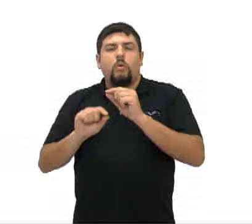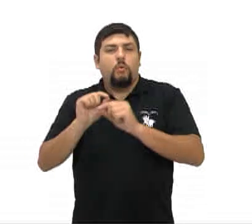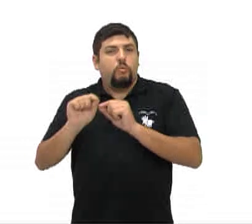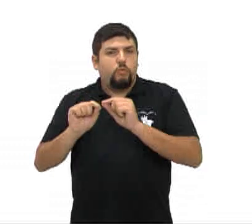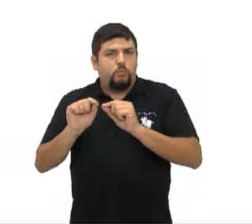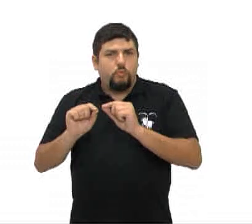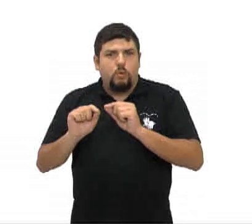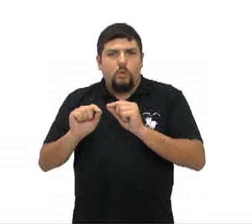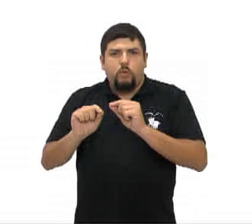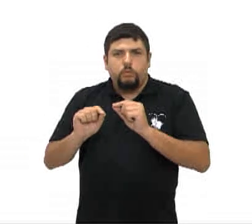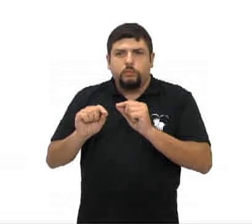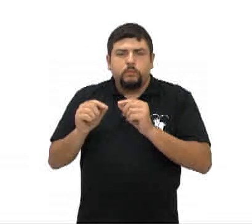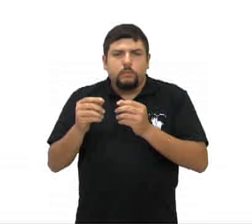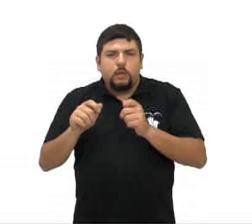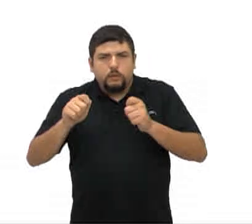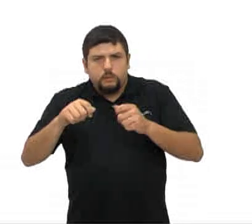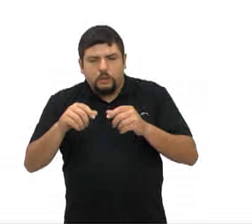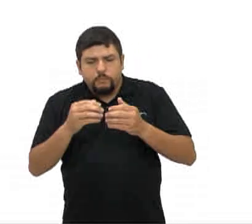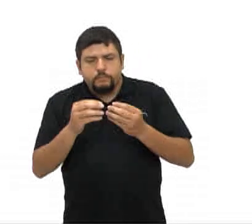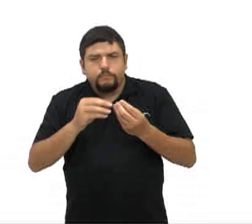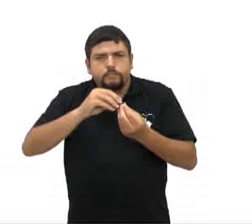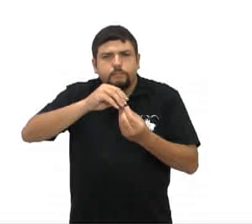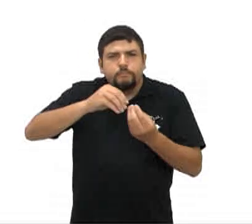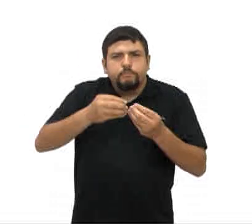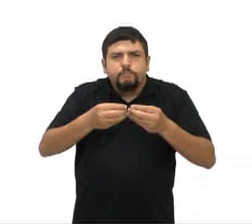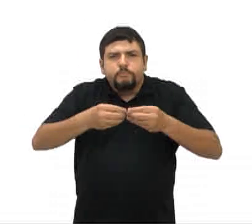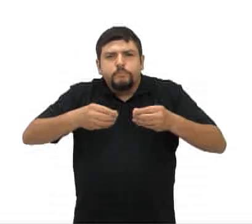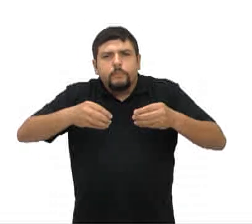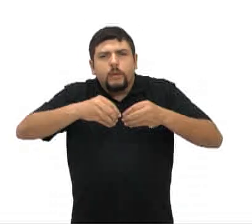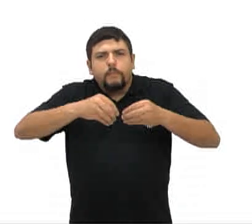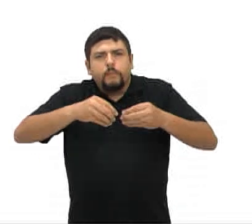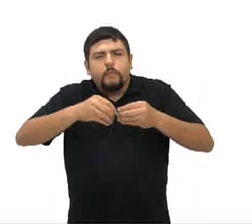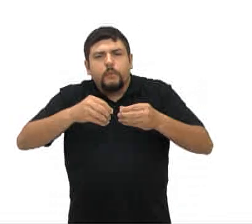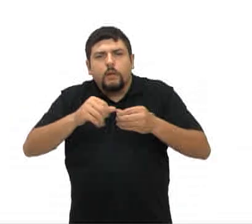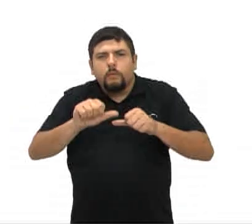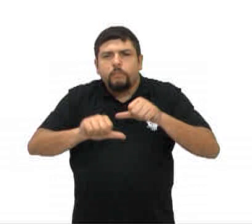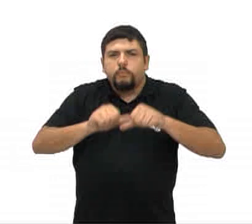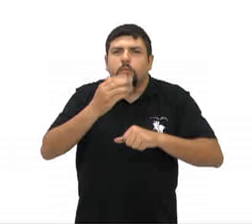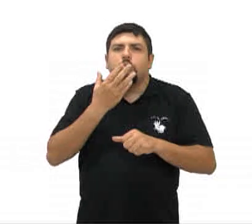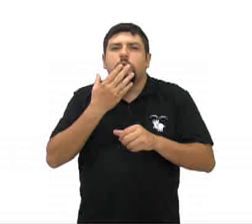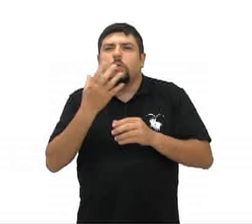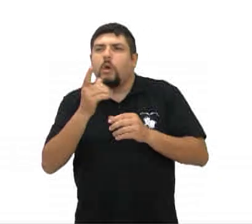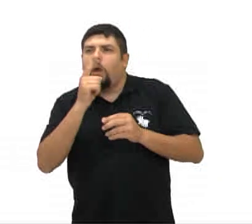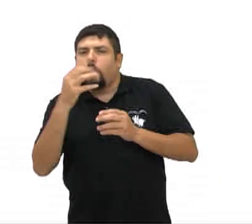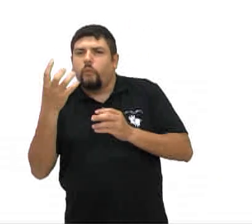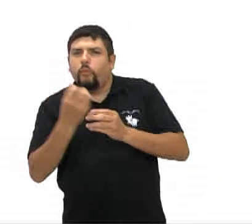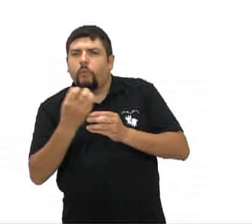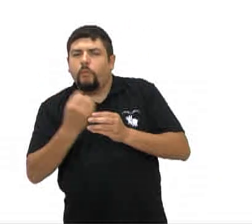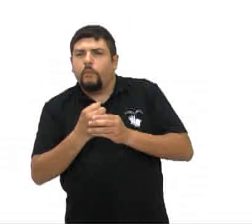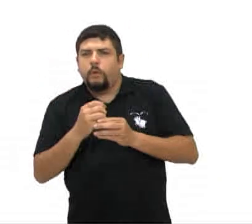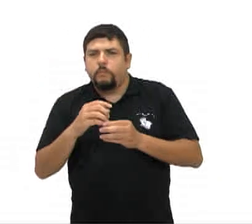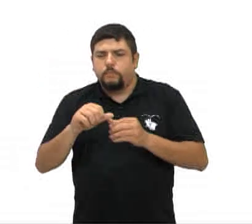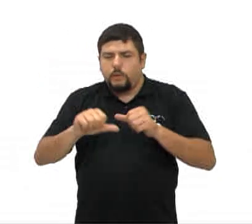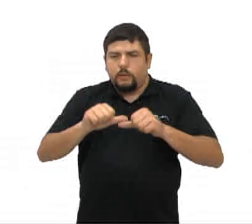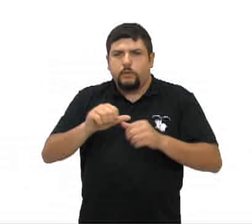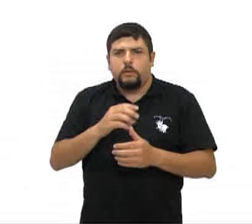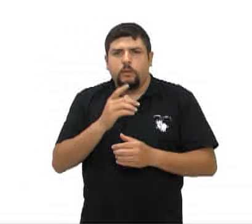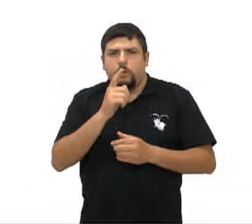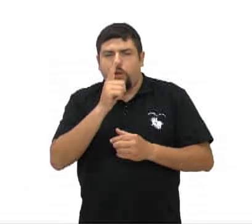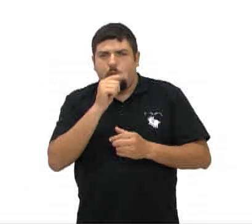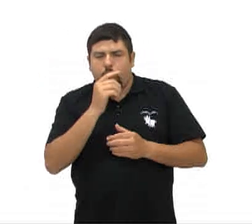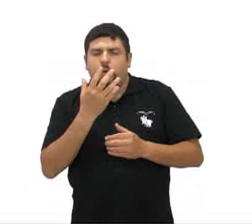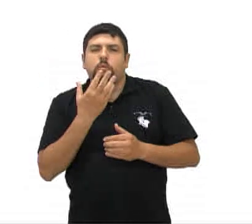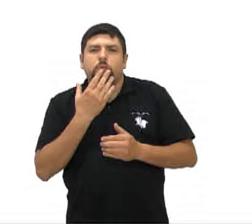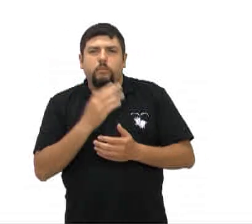cor dependendo da quantidade de água que absorve. Em um ambiente seco, por exemplo, o cloreto